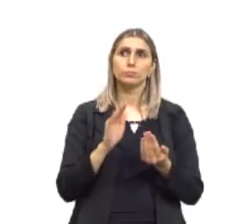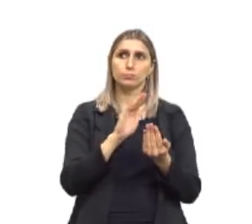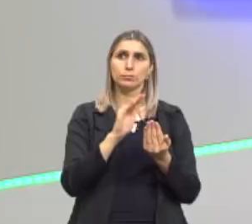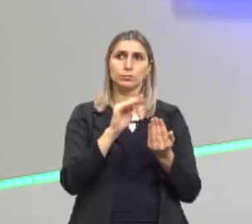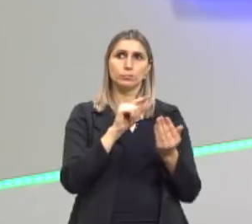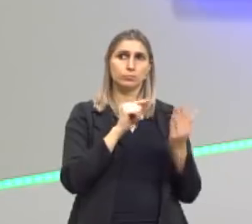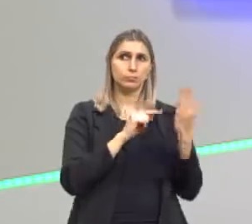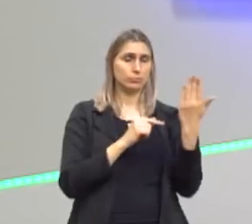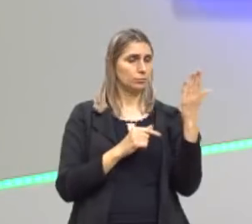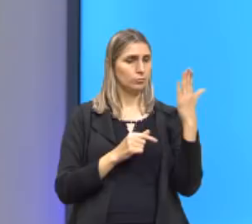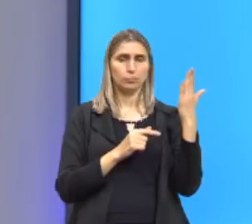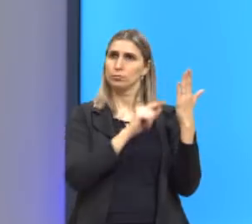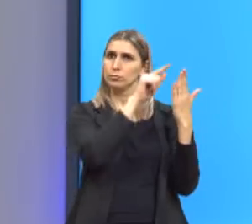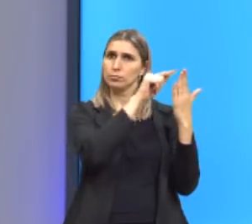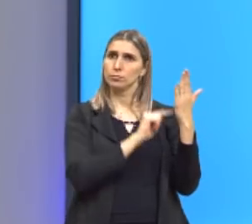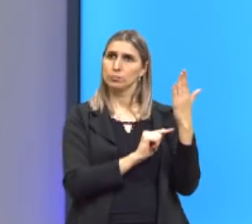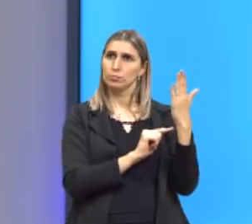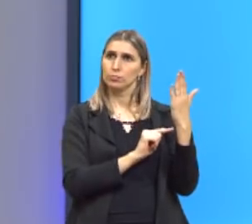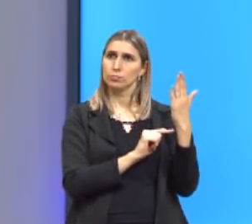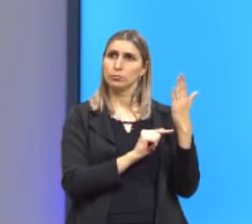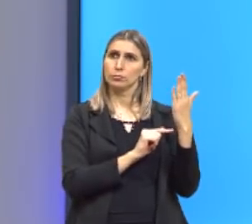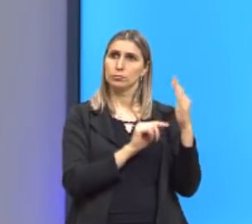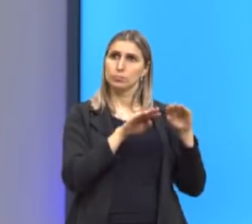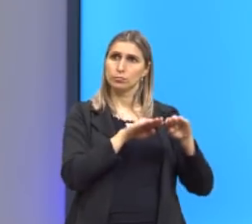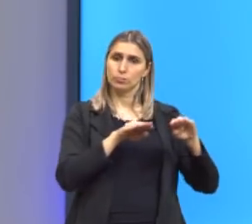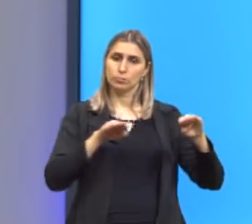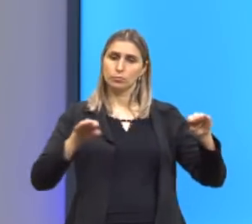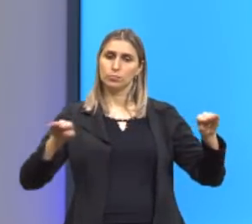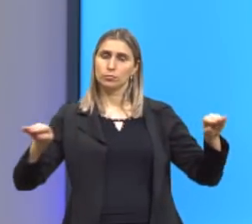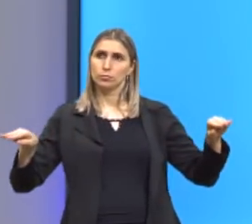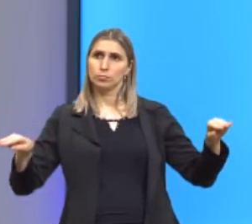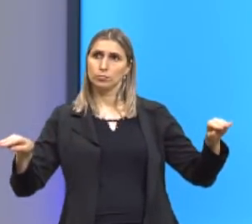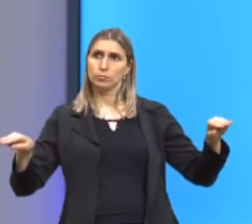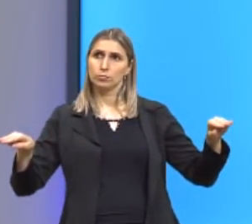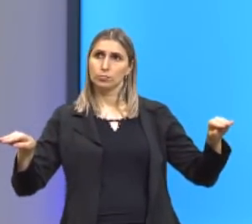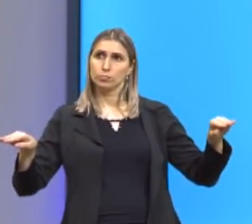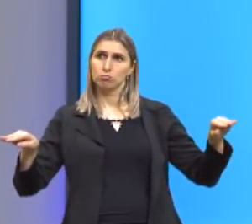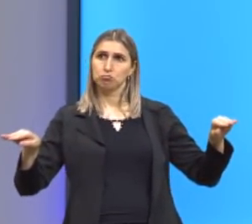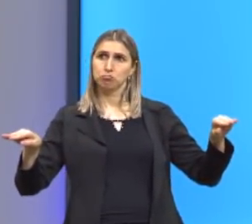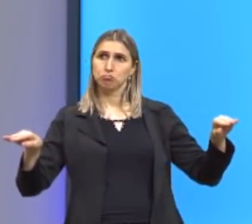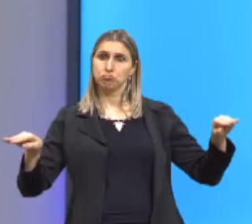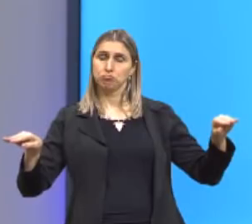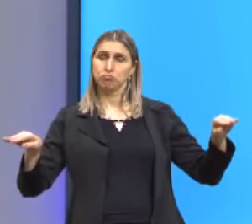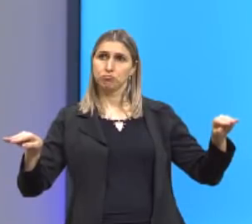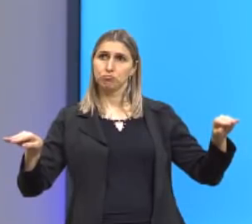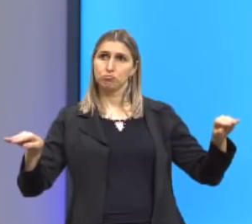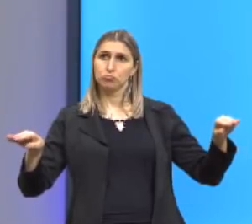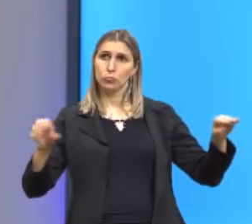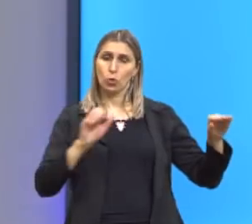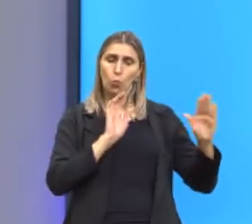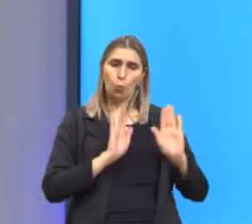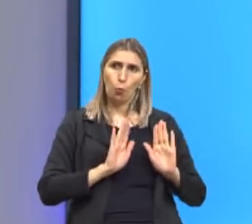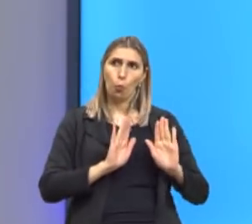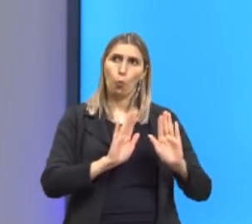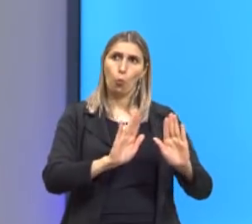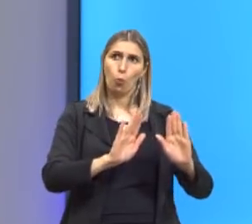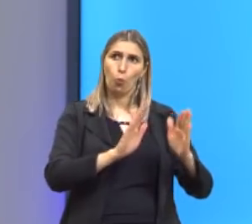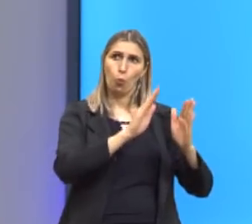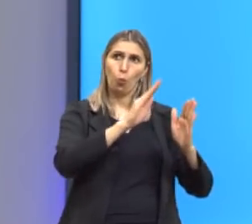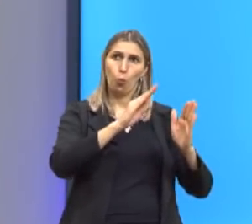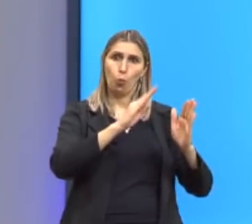aqui, né? Formando, está na horizontal, e do nada esse espelho, ou alguém empurra, ele faz